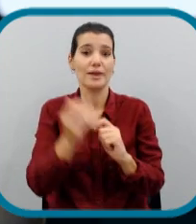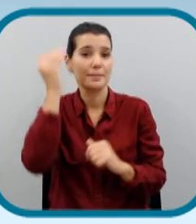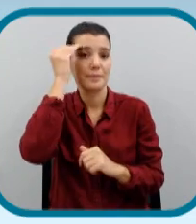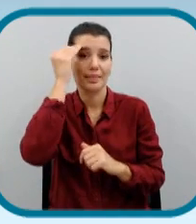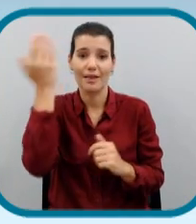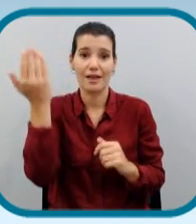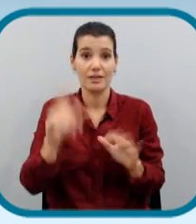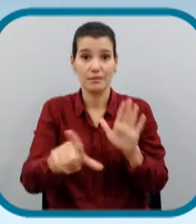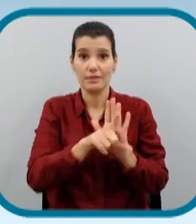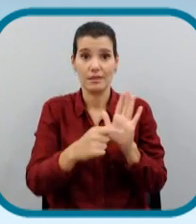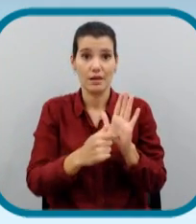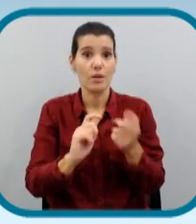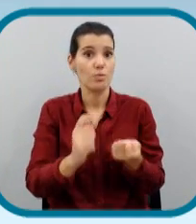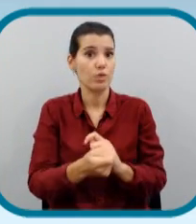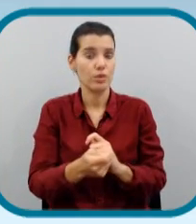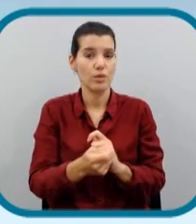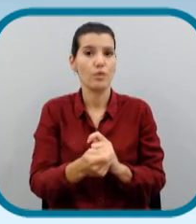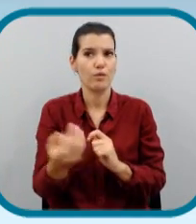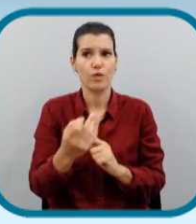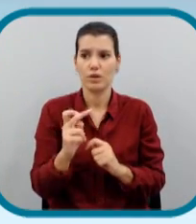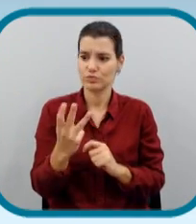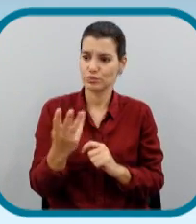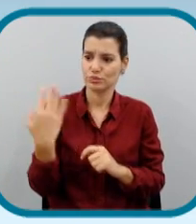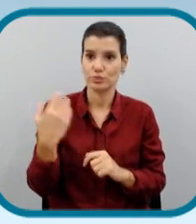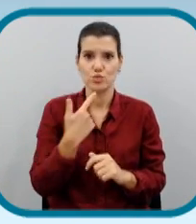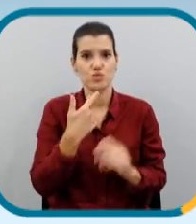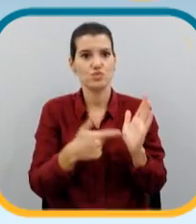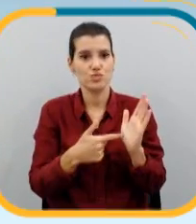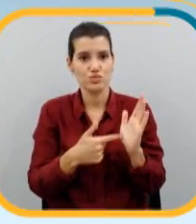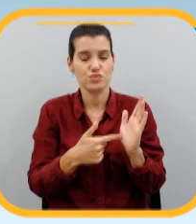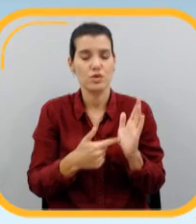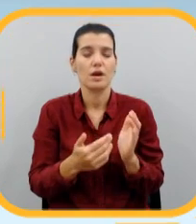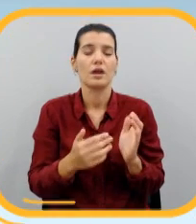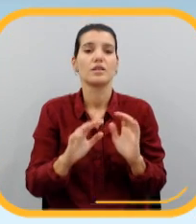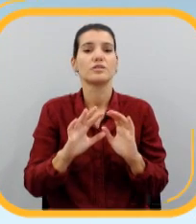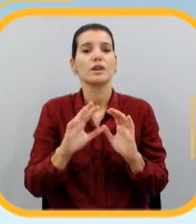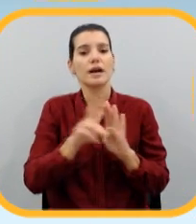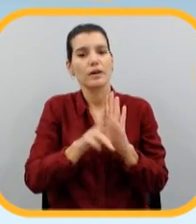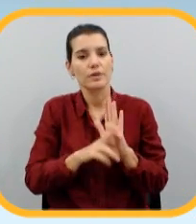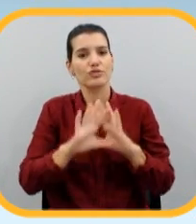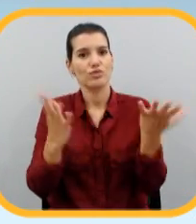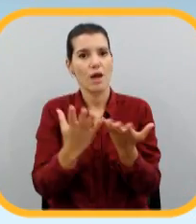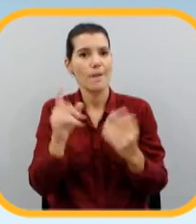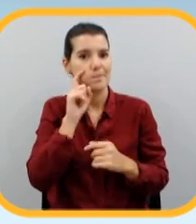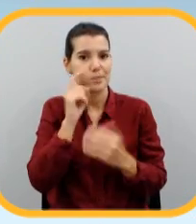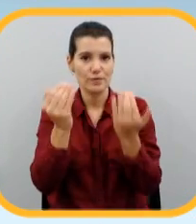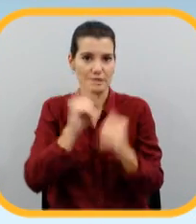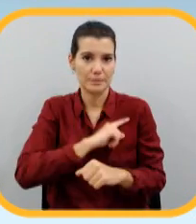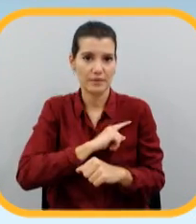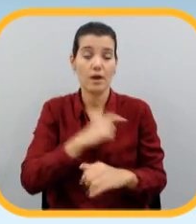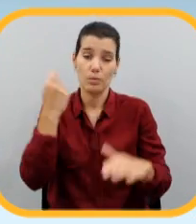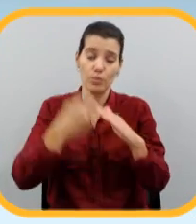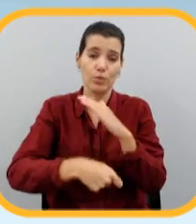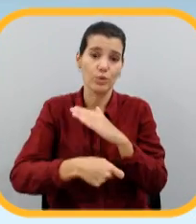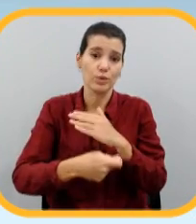penso que a mudança tem que ser das mentalidades, não é? A nível jurídico tivemos uma mudança gigantesca aqui há 2, 3 anos, que foi o Regulamento Geral de Proteção de Dados,